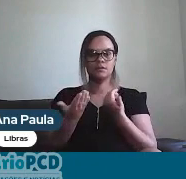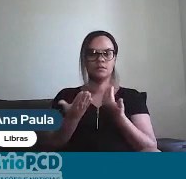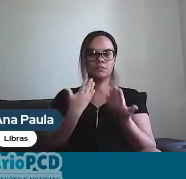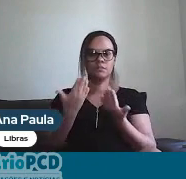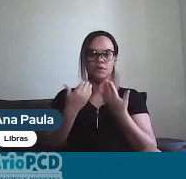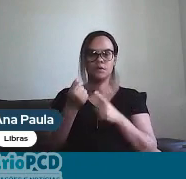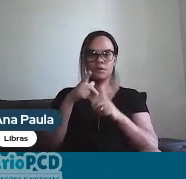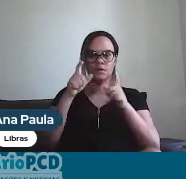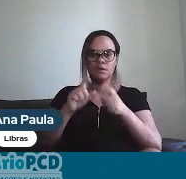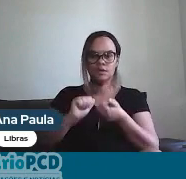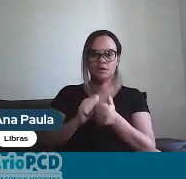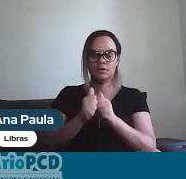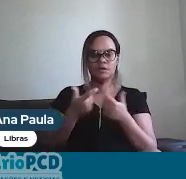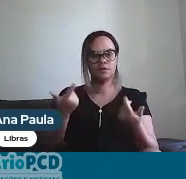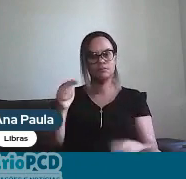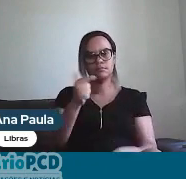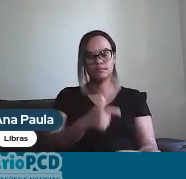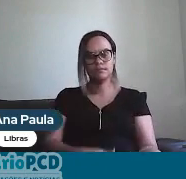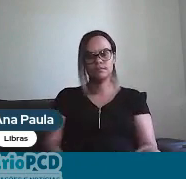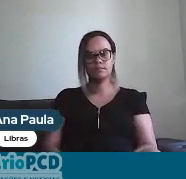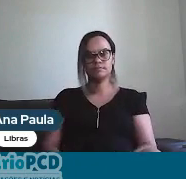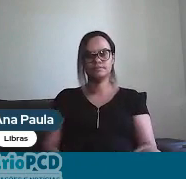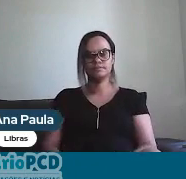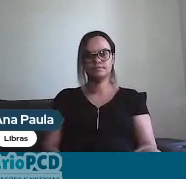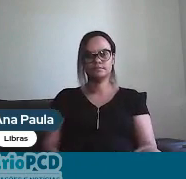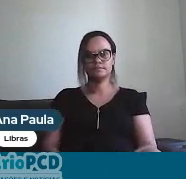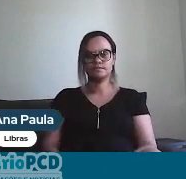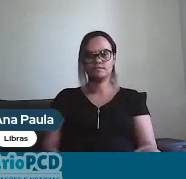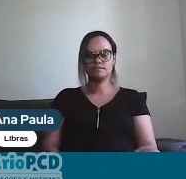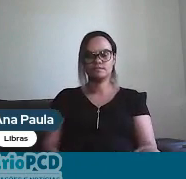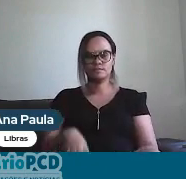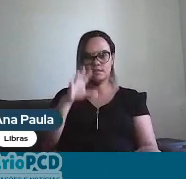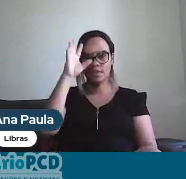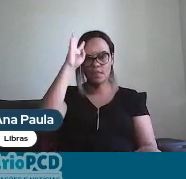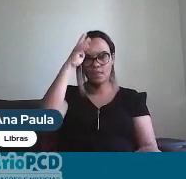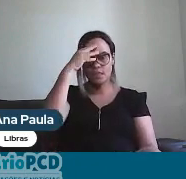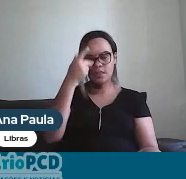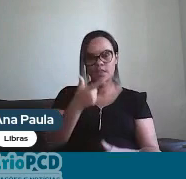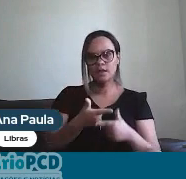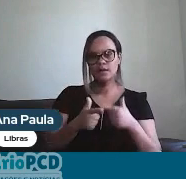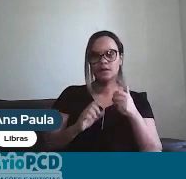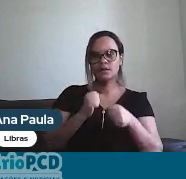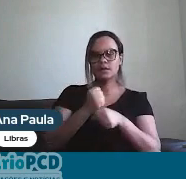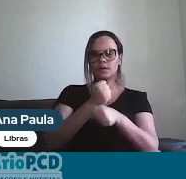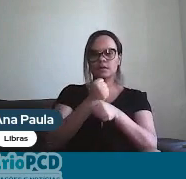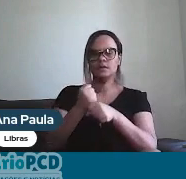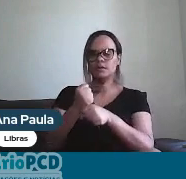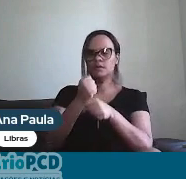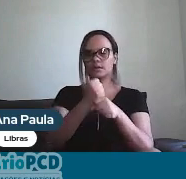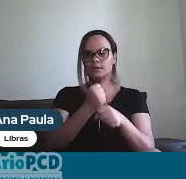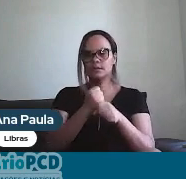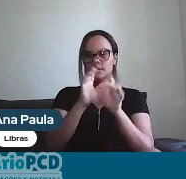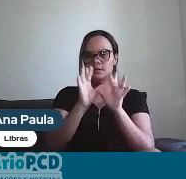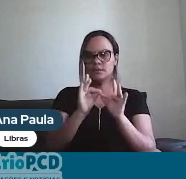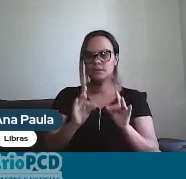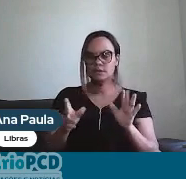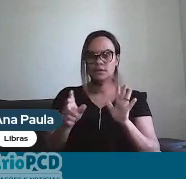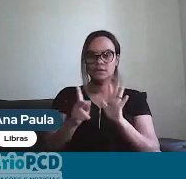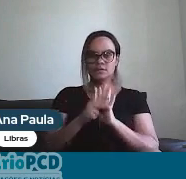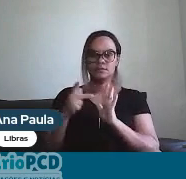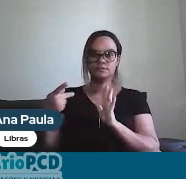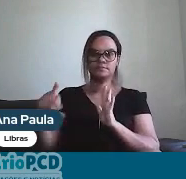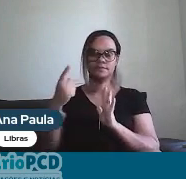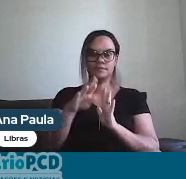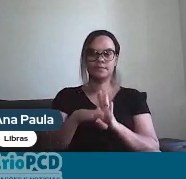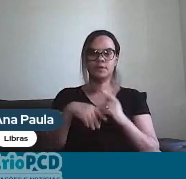lugar adequado para fazer isso. Então, alguns locais resolveram construir uma avaliação com os critérios próprios.